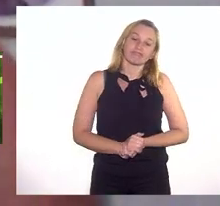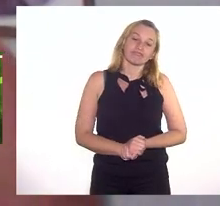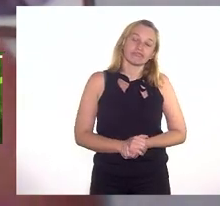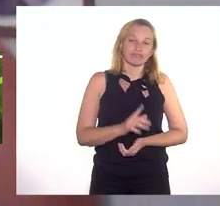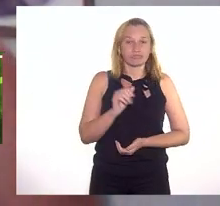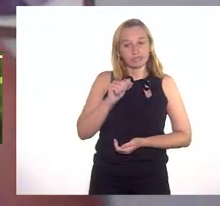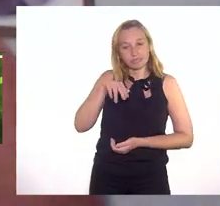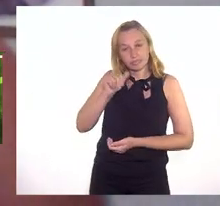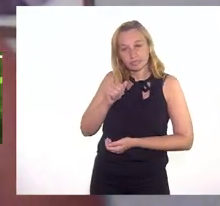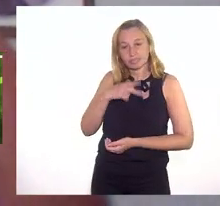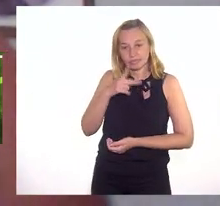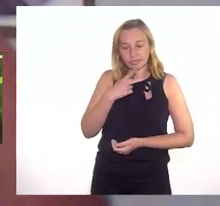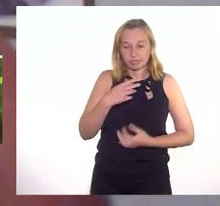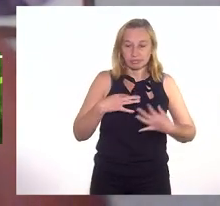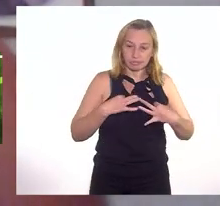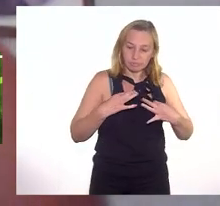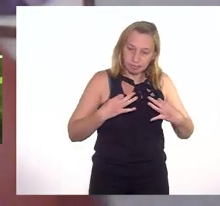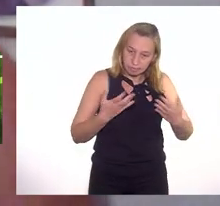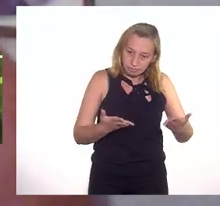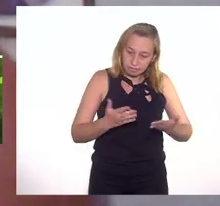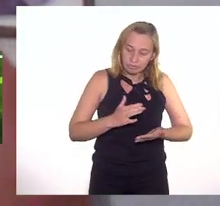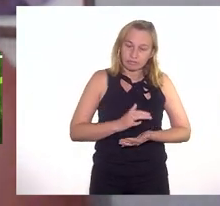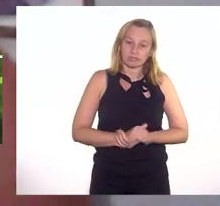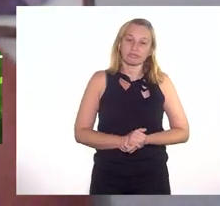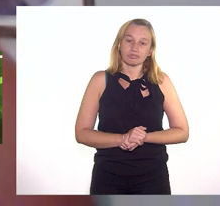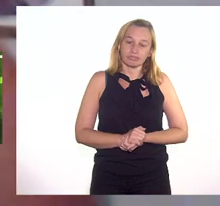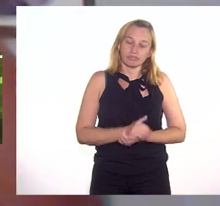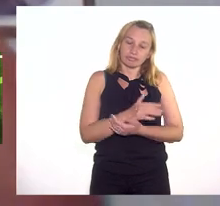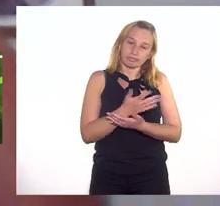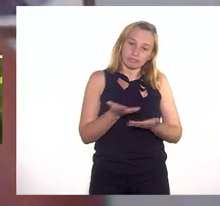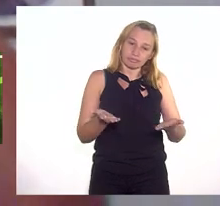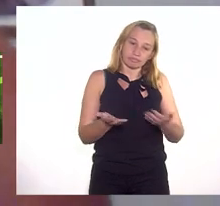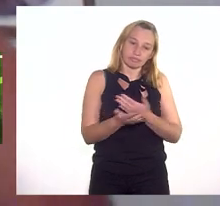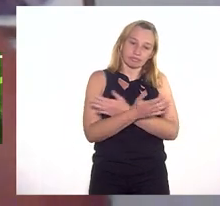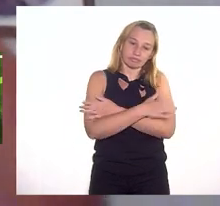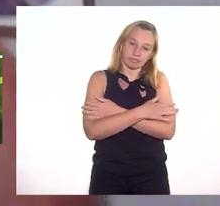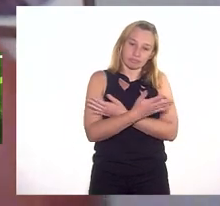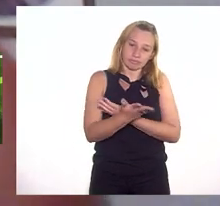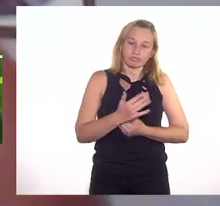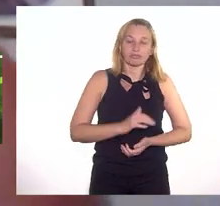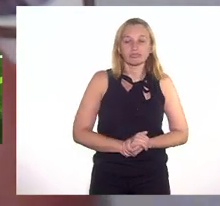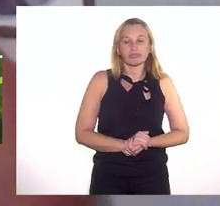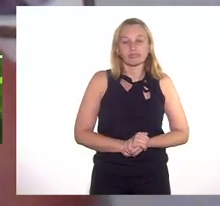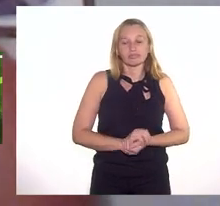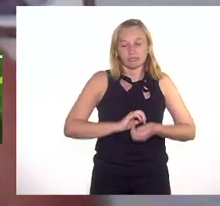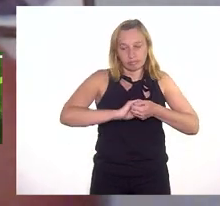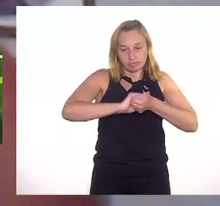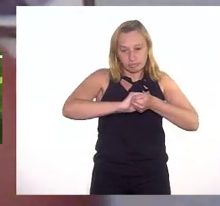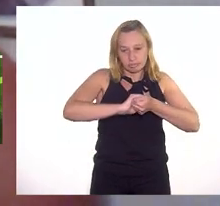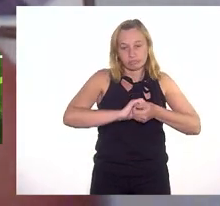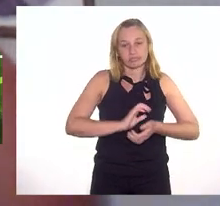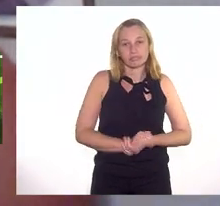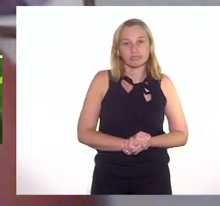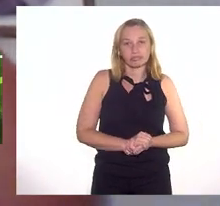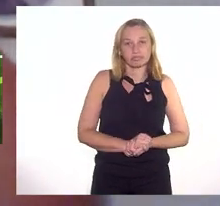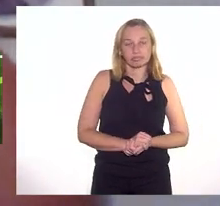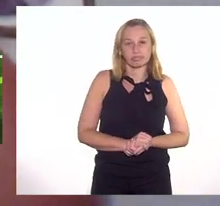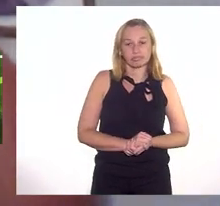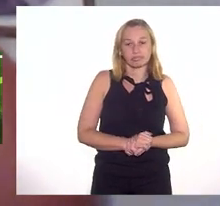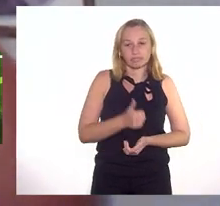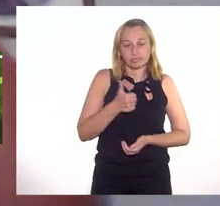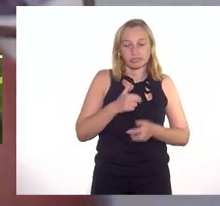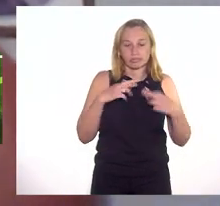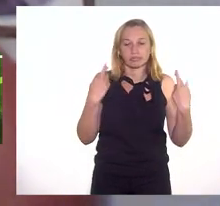falou, estou à disposição e de braços abertos e de mãos dadas para que essa